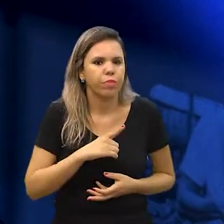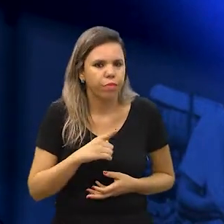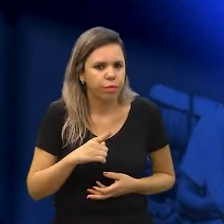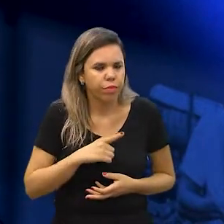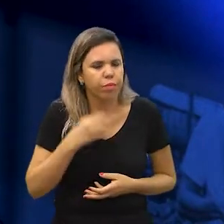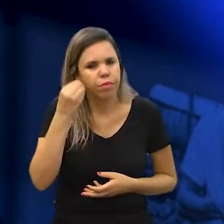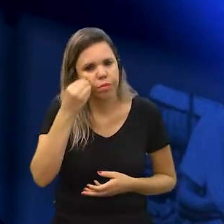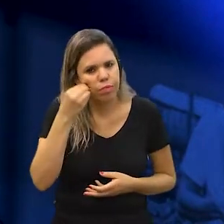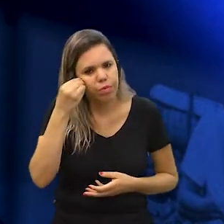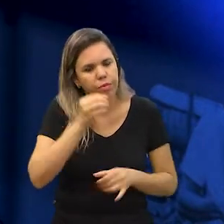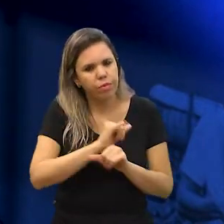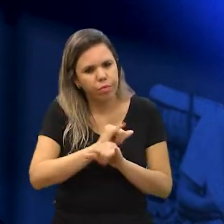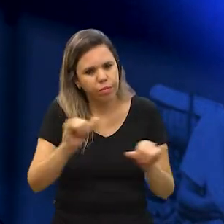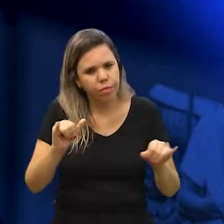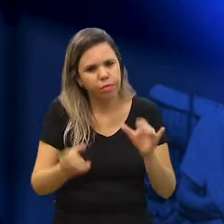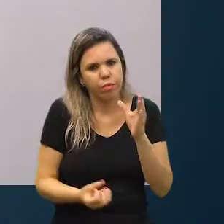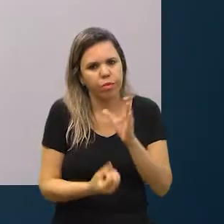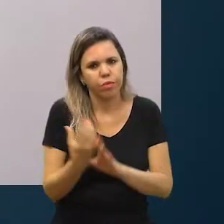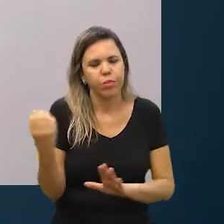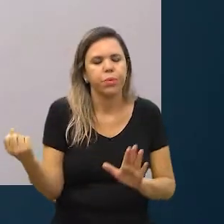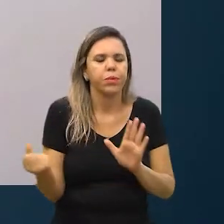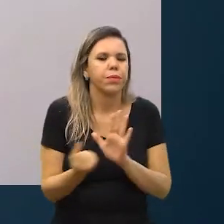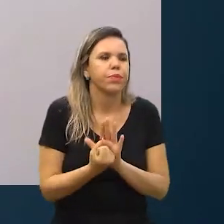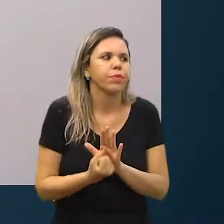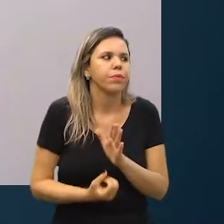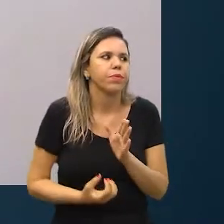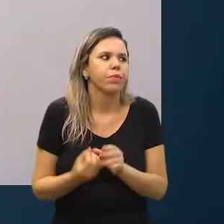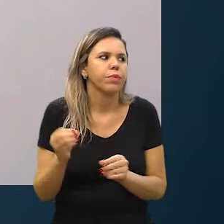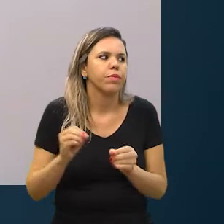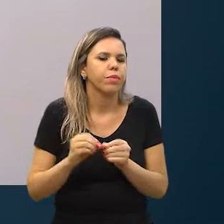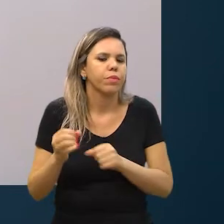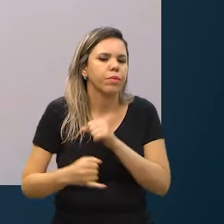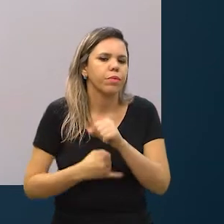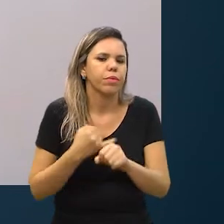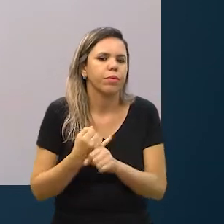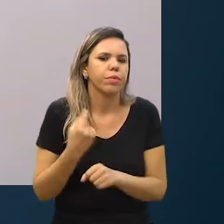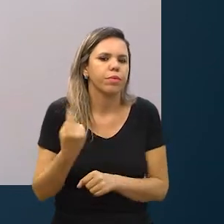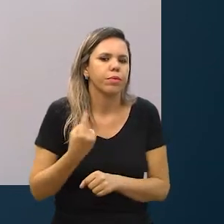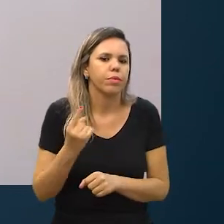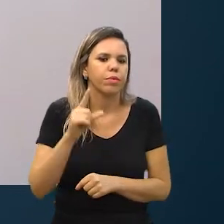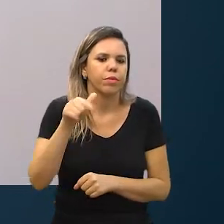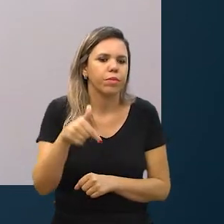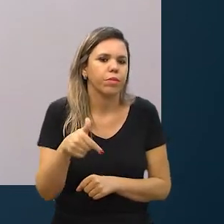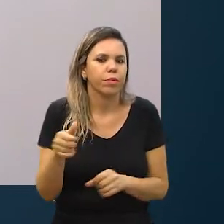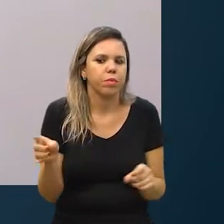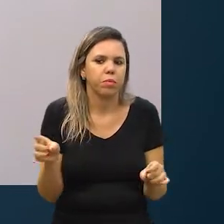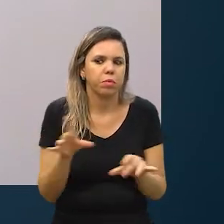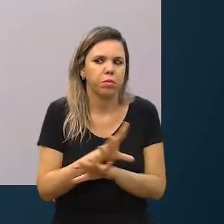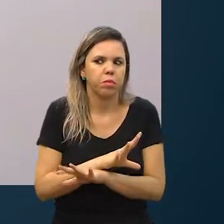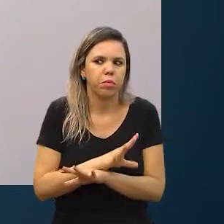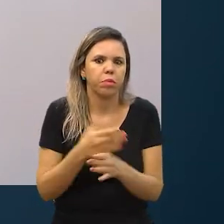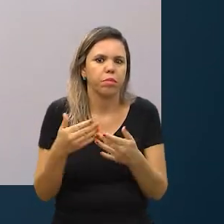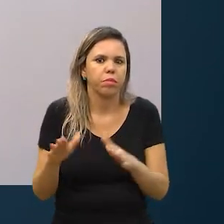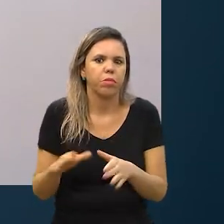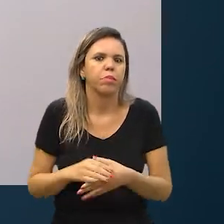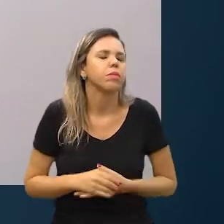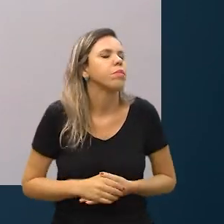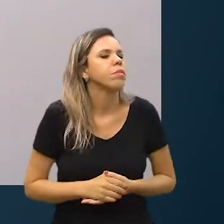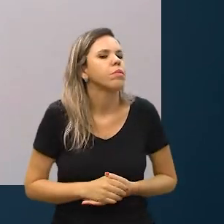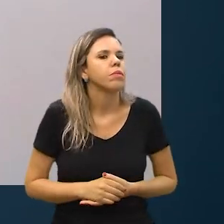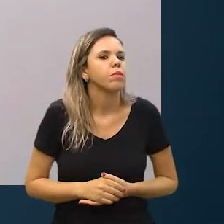no marketing, criei a marca, comecei a fazer o blog, né, sozinha, e depois que o blog estava no ar,